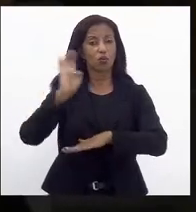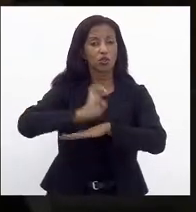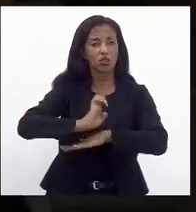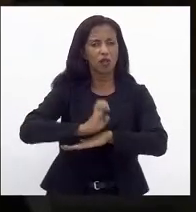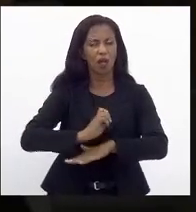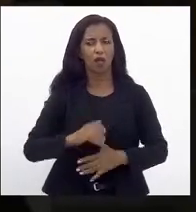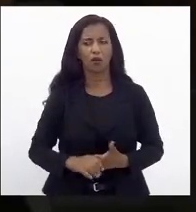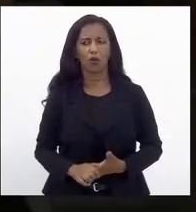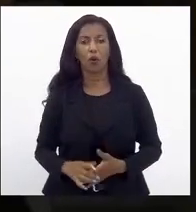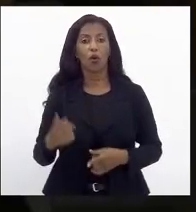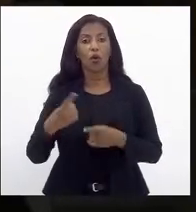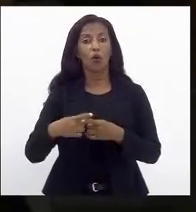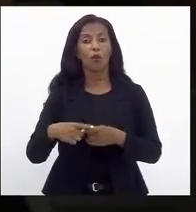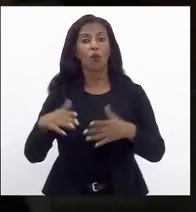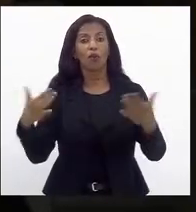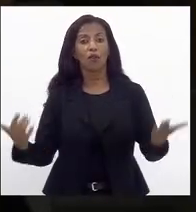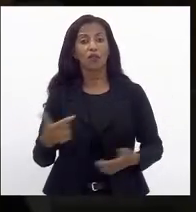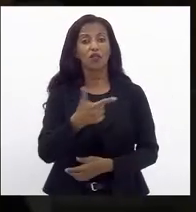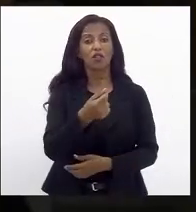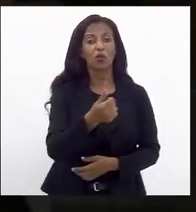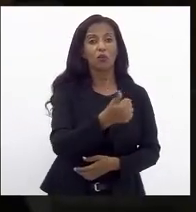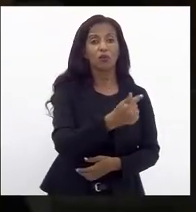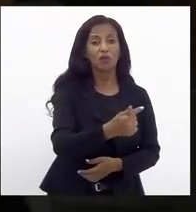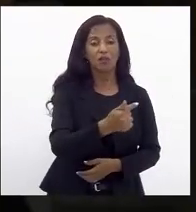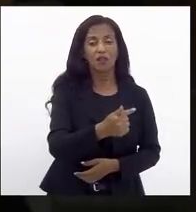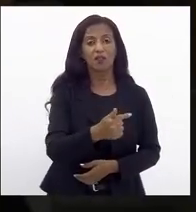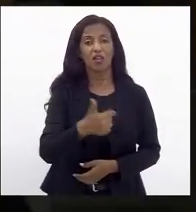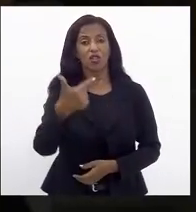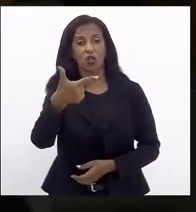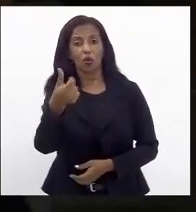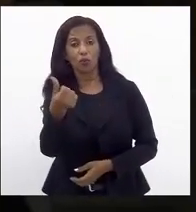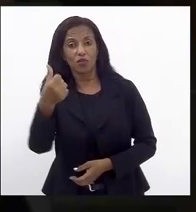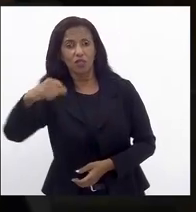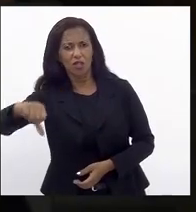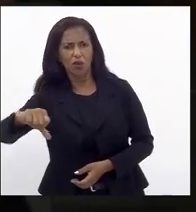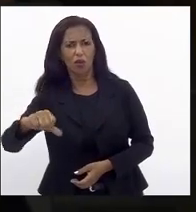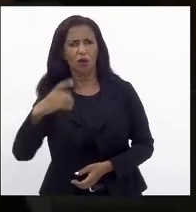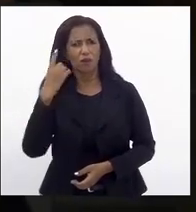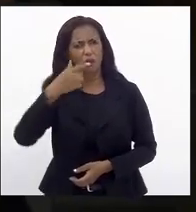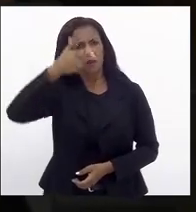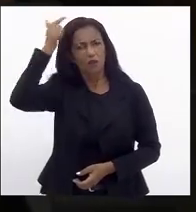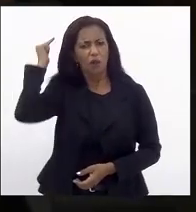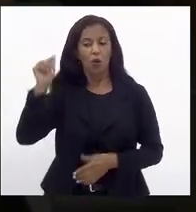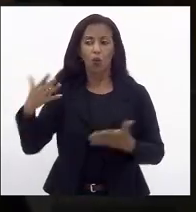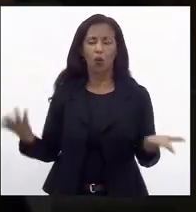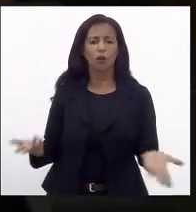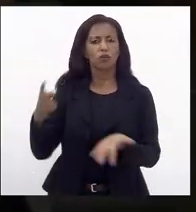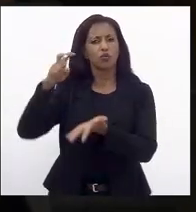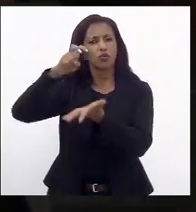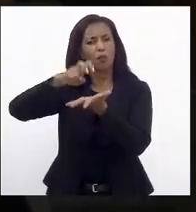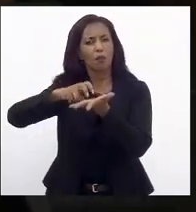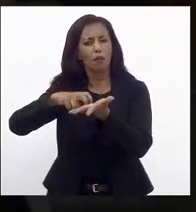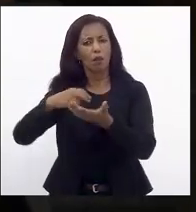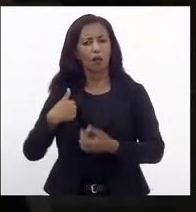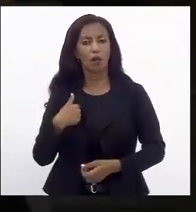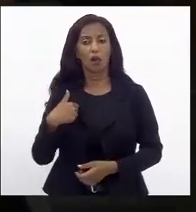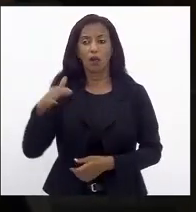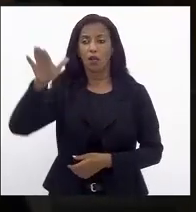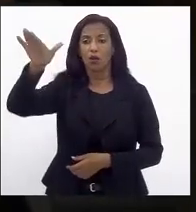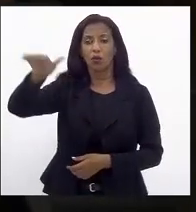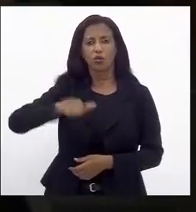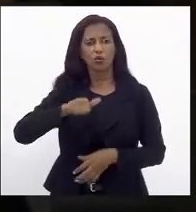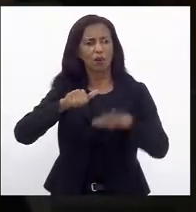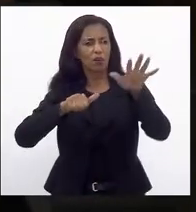estado porque foi assim 17 foi assim 19 deputados Luiz quando for amanhã eu chamei você